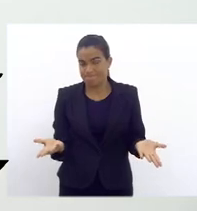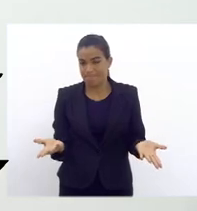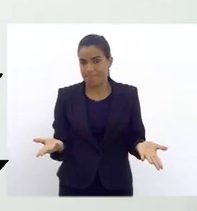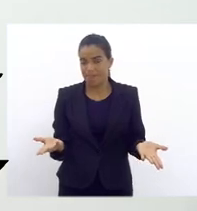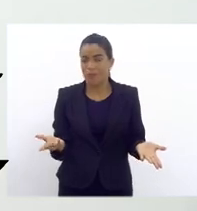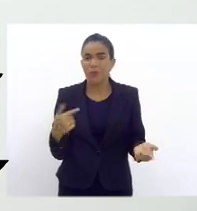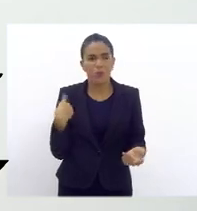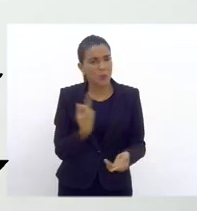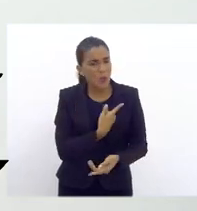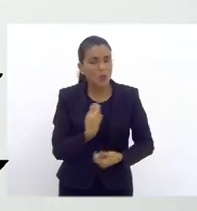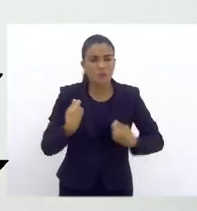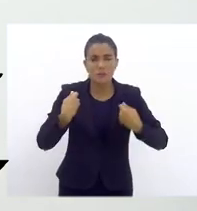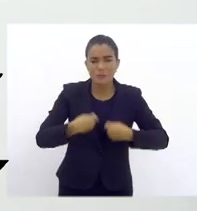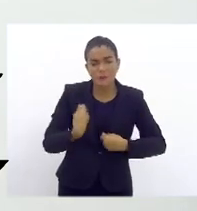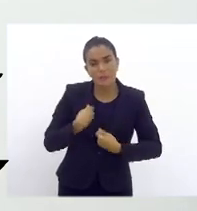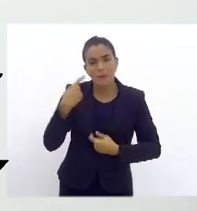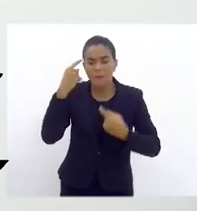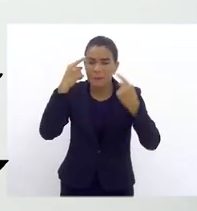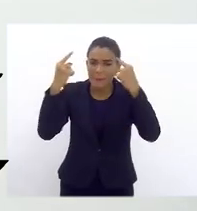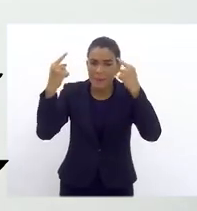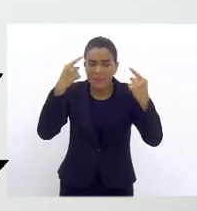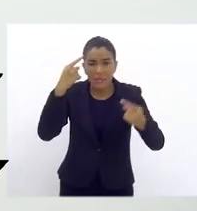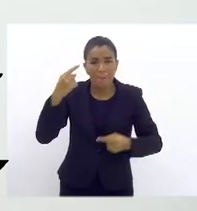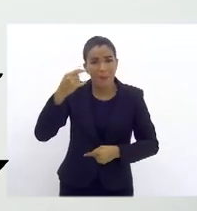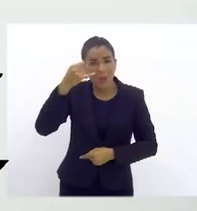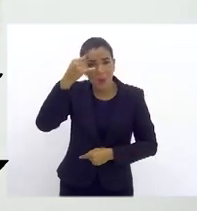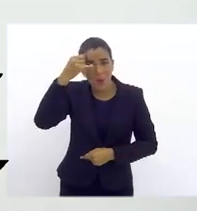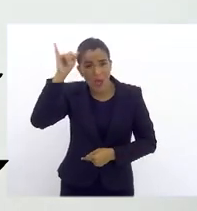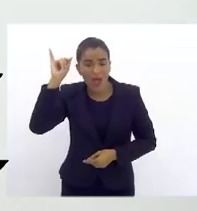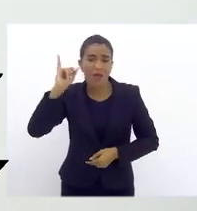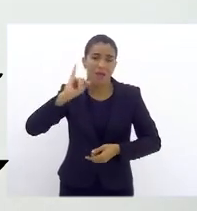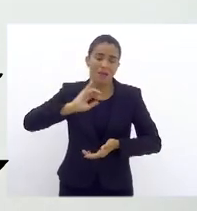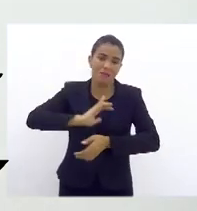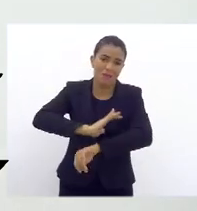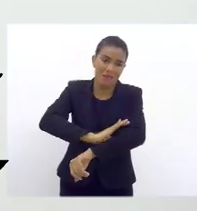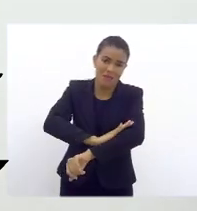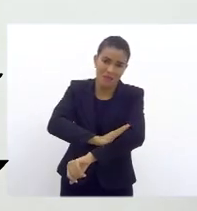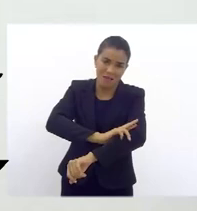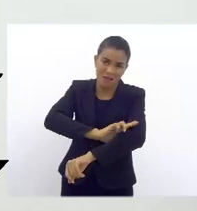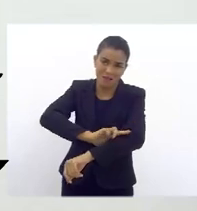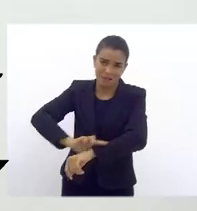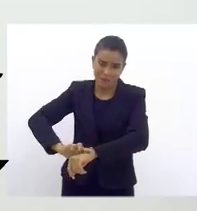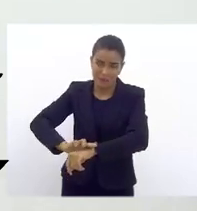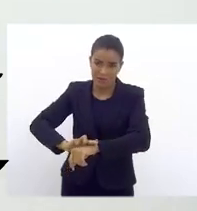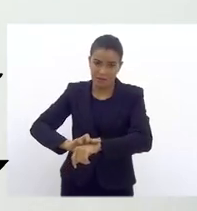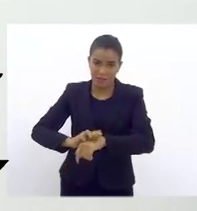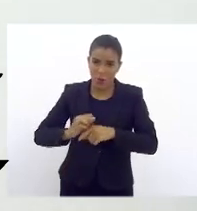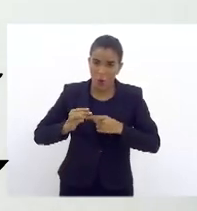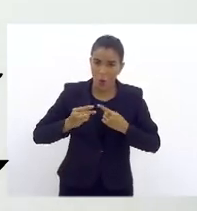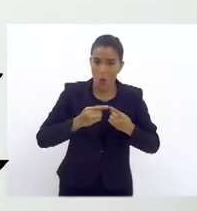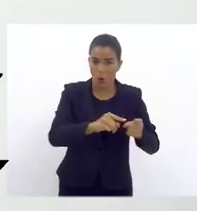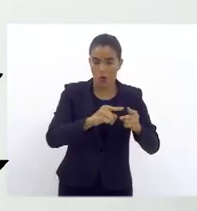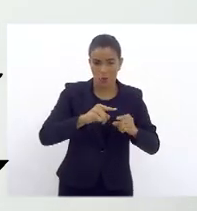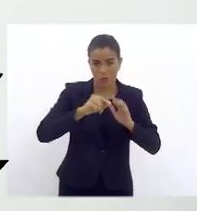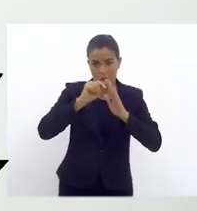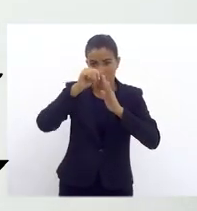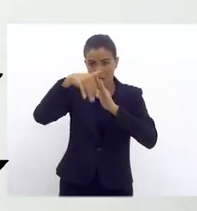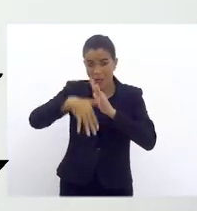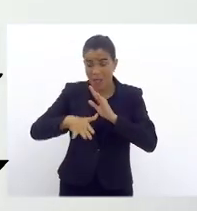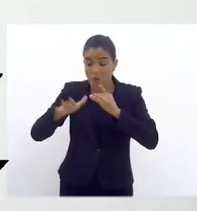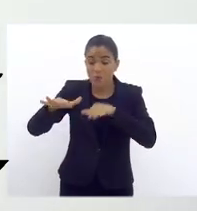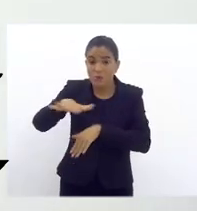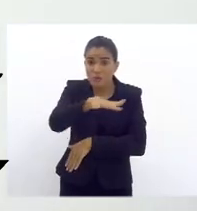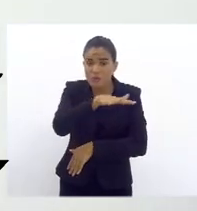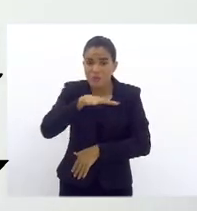precisa de uma um pensamento antirracista com relação a um terreiro e entender que esse espaço de acolhimento